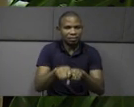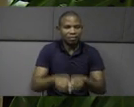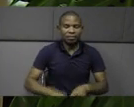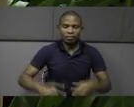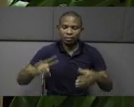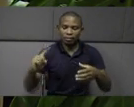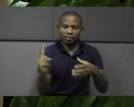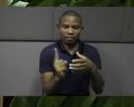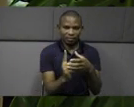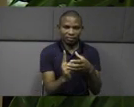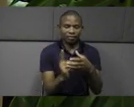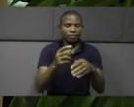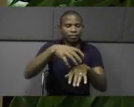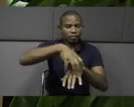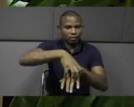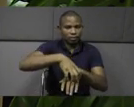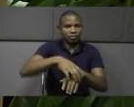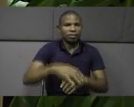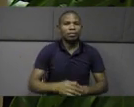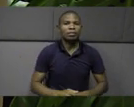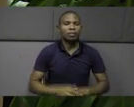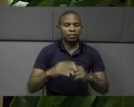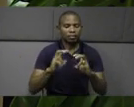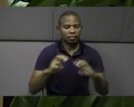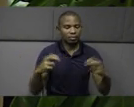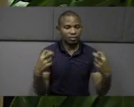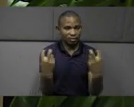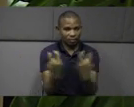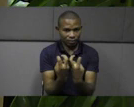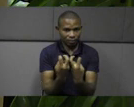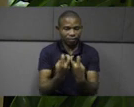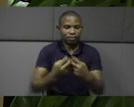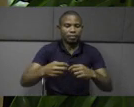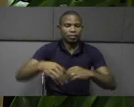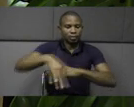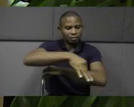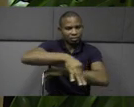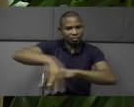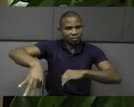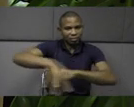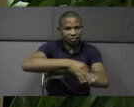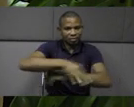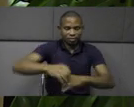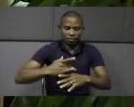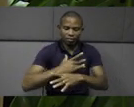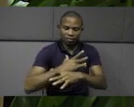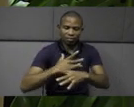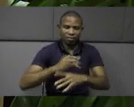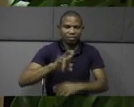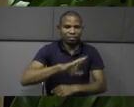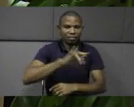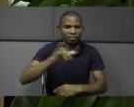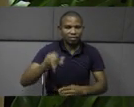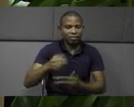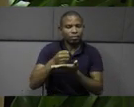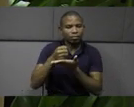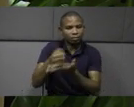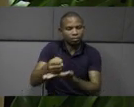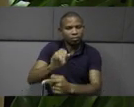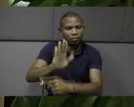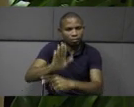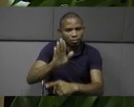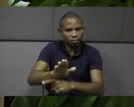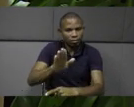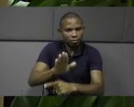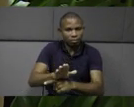gênero no conselho de arquitetura e urbanismo do rio de janeiro e presta assistência para o movimento dos trabalhadores sem teto em pé